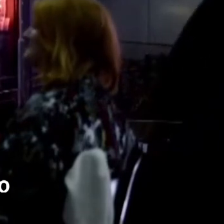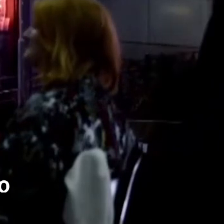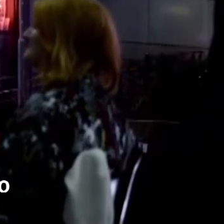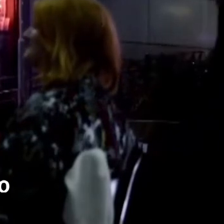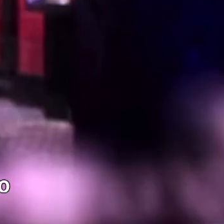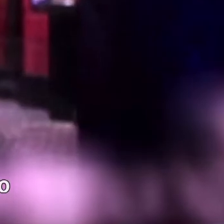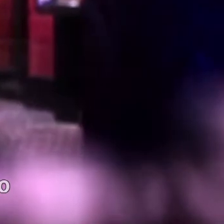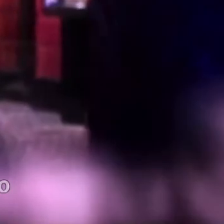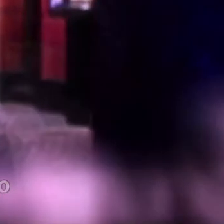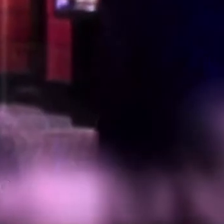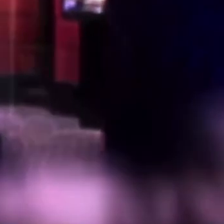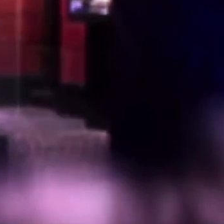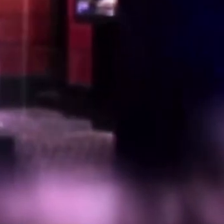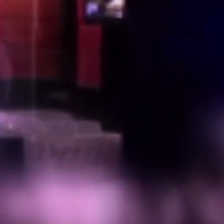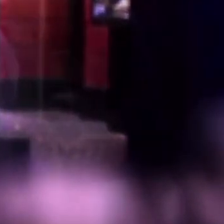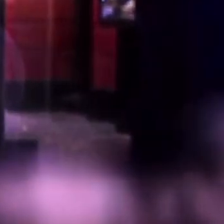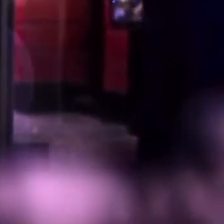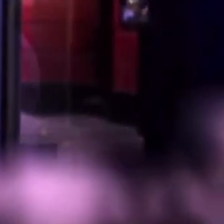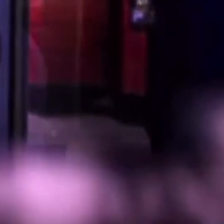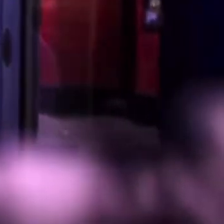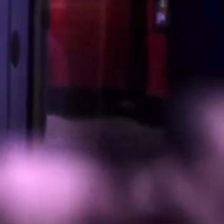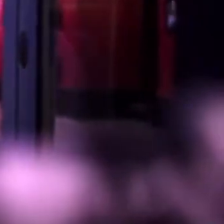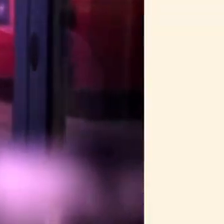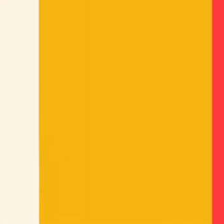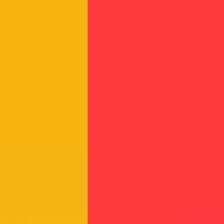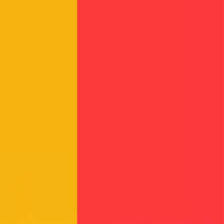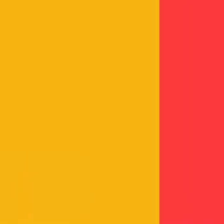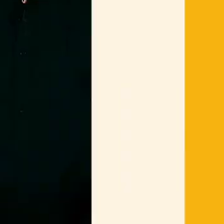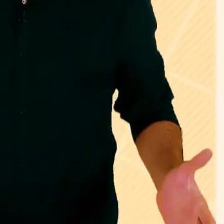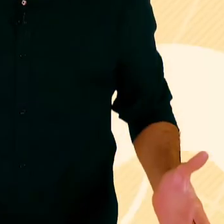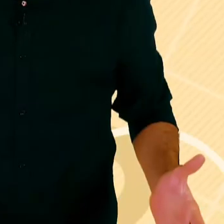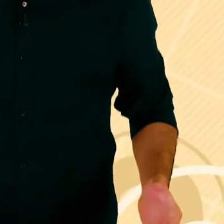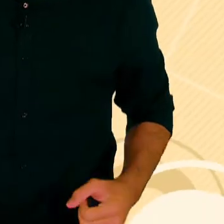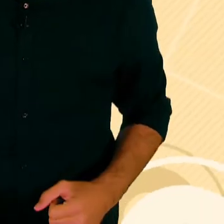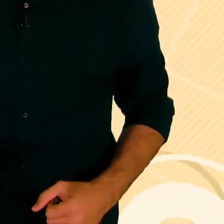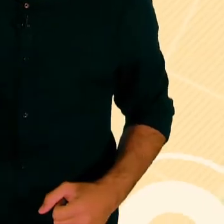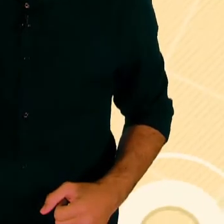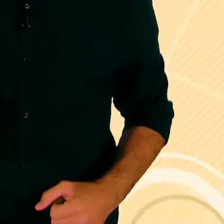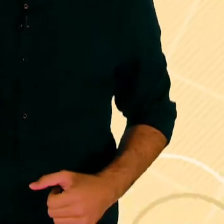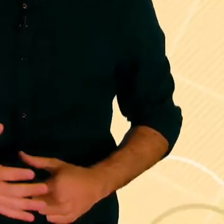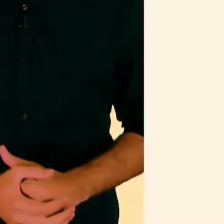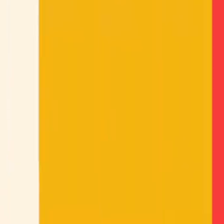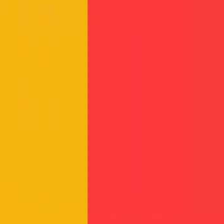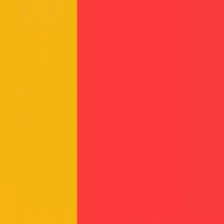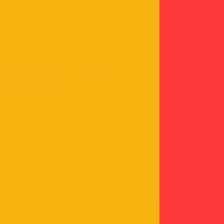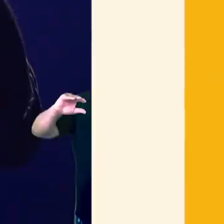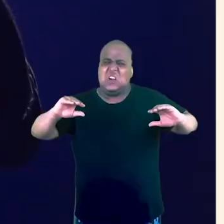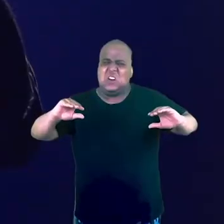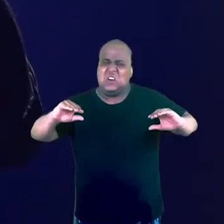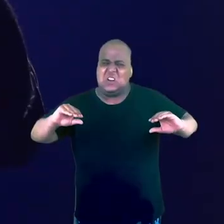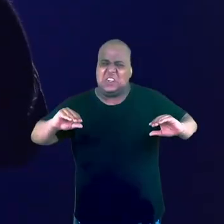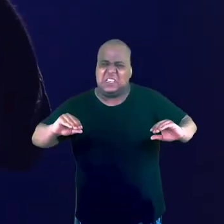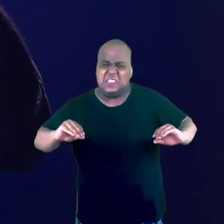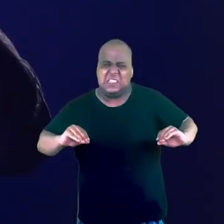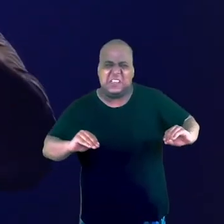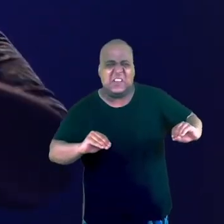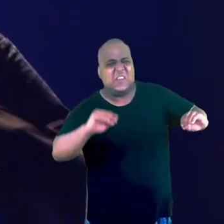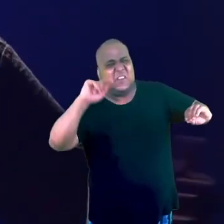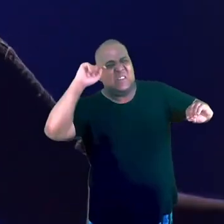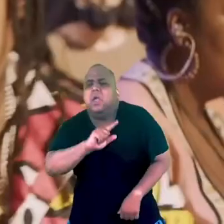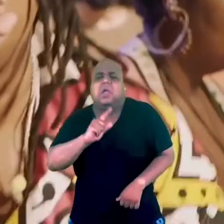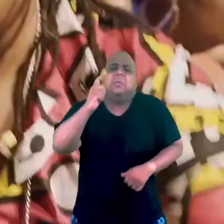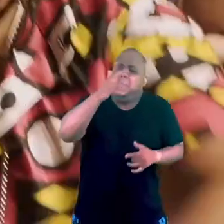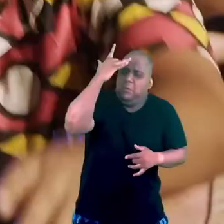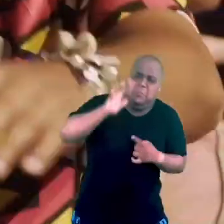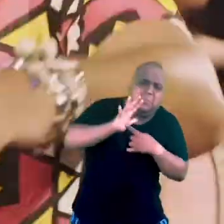sonora, e um garçom atencioso. E a gente encerra a agenda com Missa Crioula. Calado, a noite